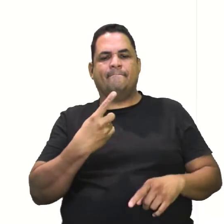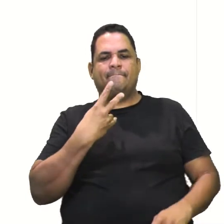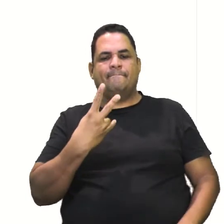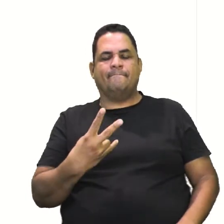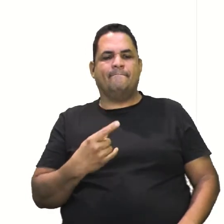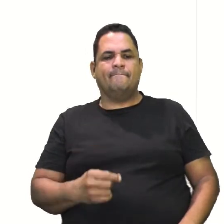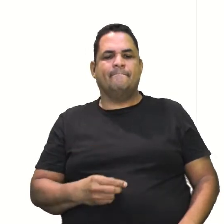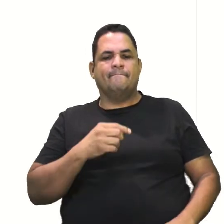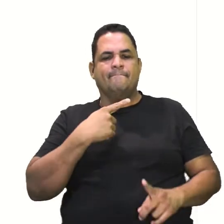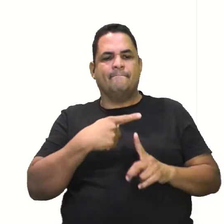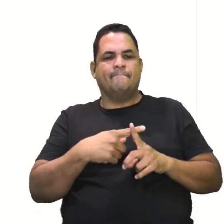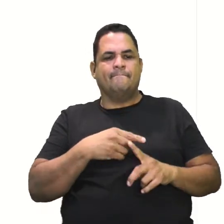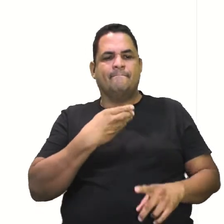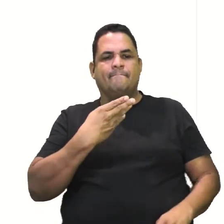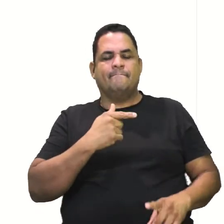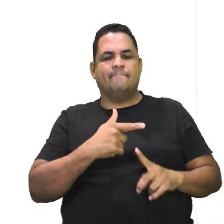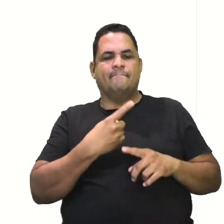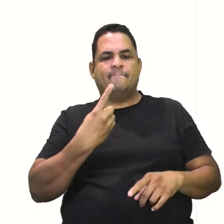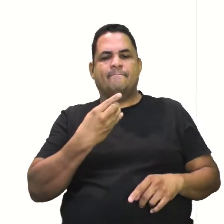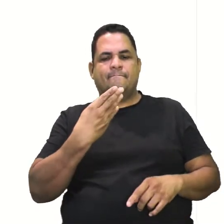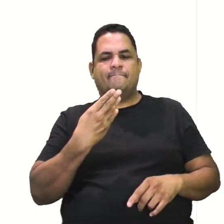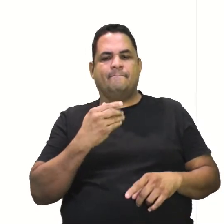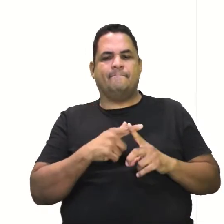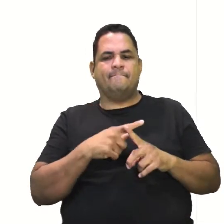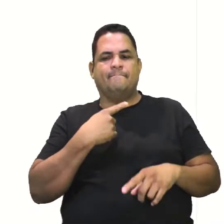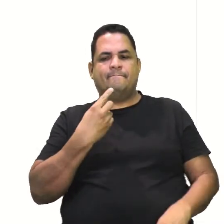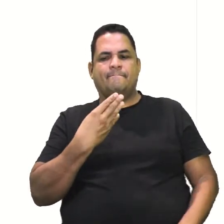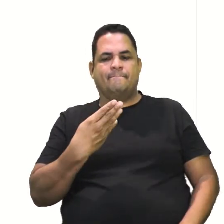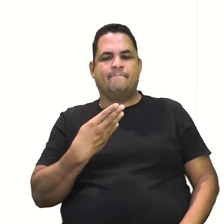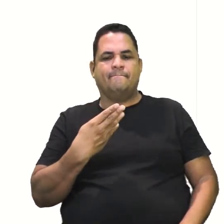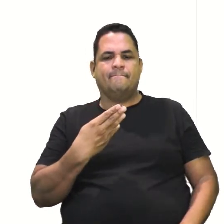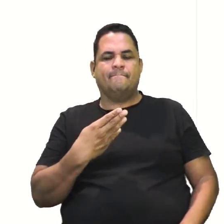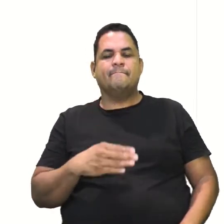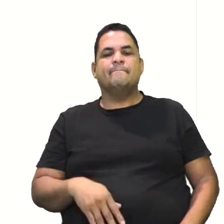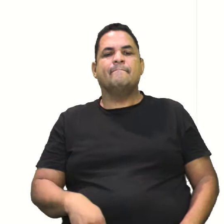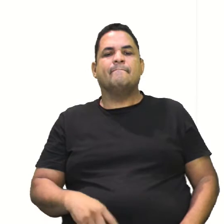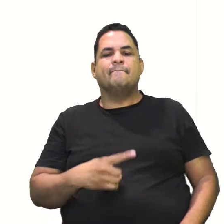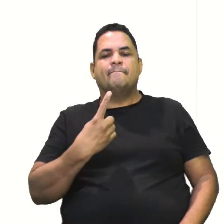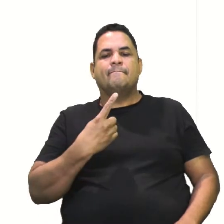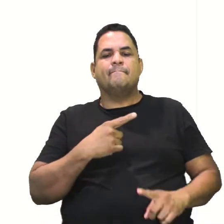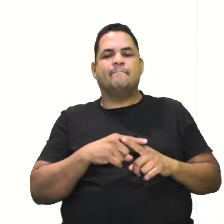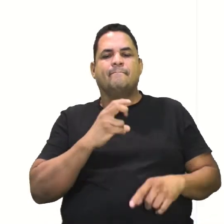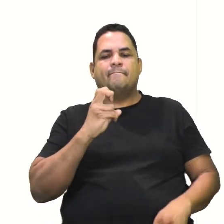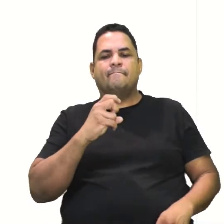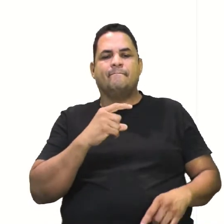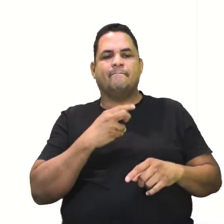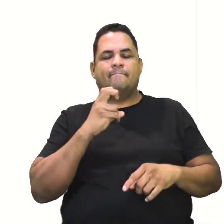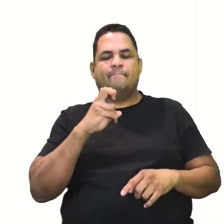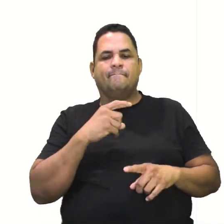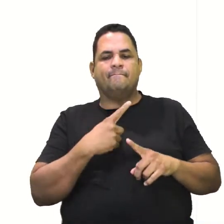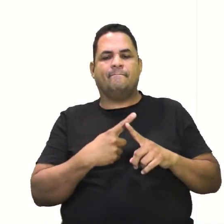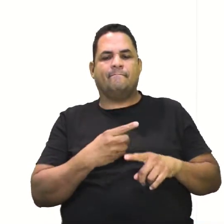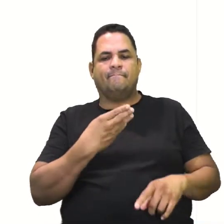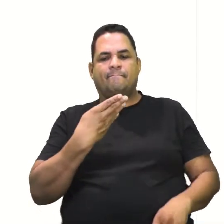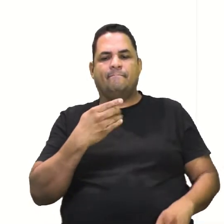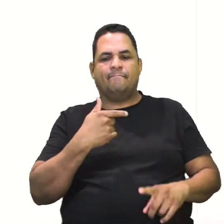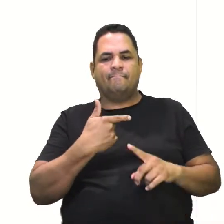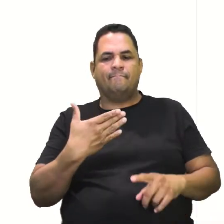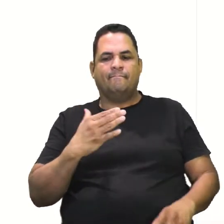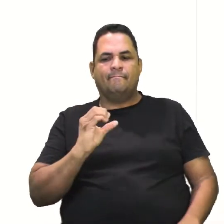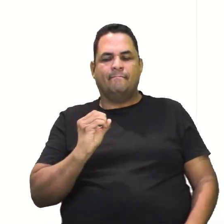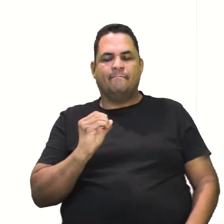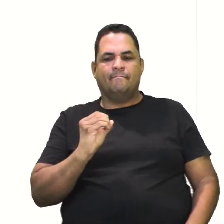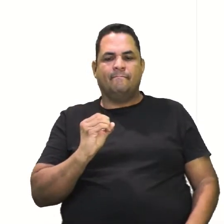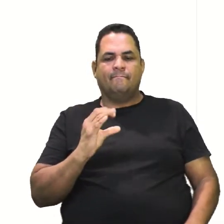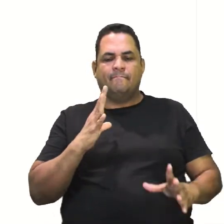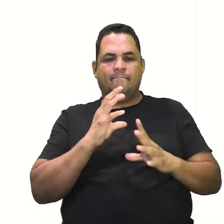2. Mais 4 vezes 1? 4. Vezes 1? 4. Mais 1 vezes 5? 5. Vezes 4?